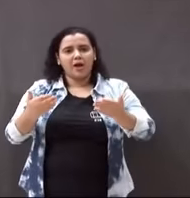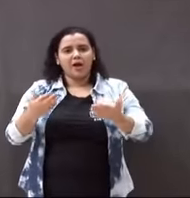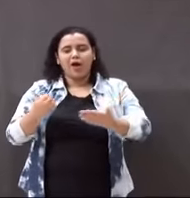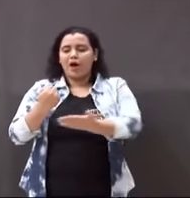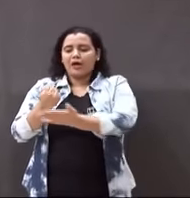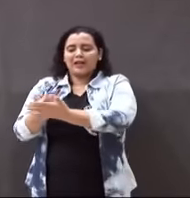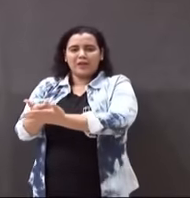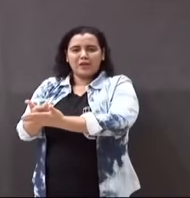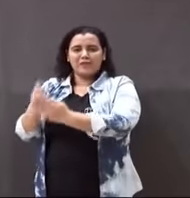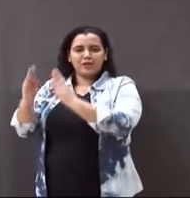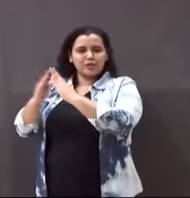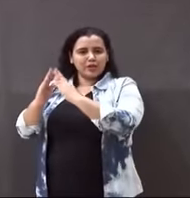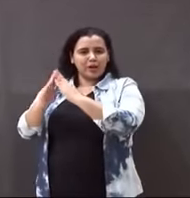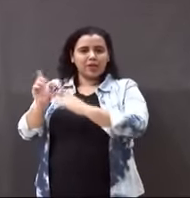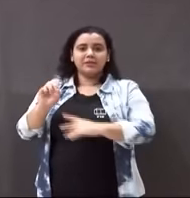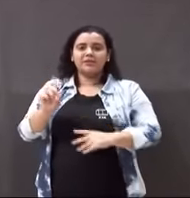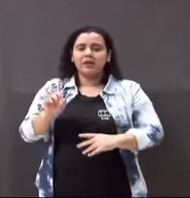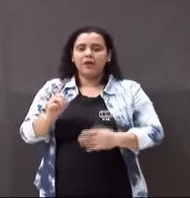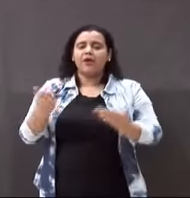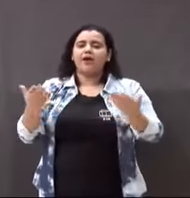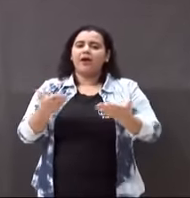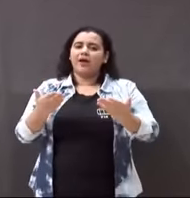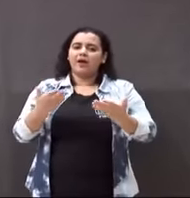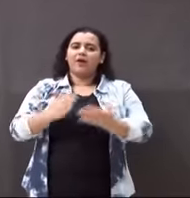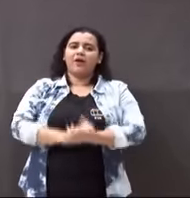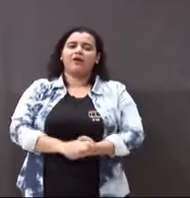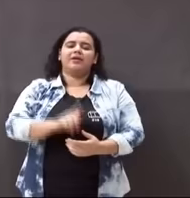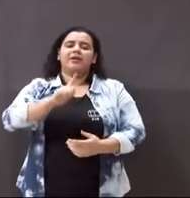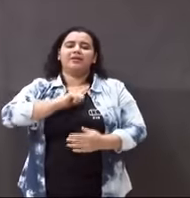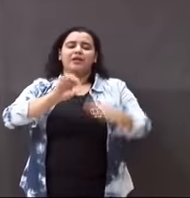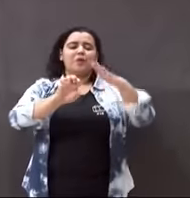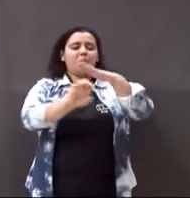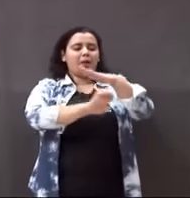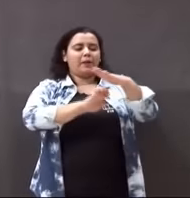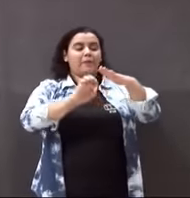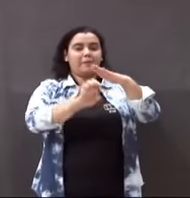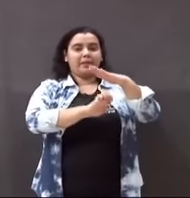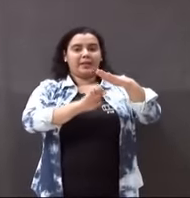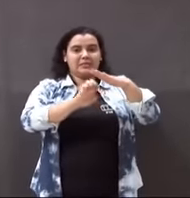Hoje ele tem uma empresa de higiene e cosméticos.